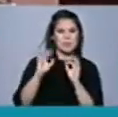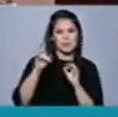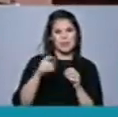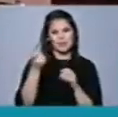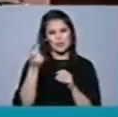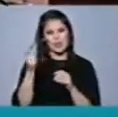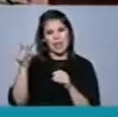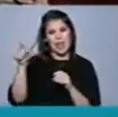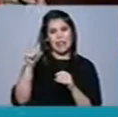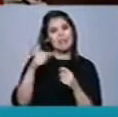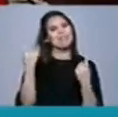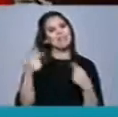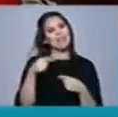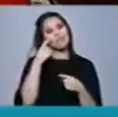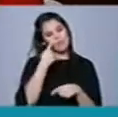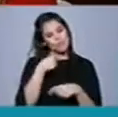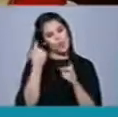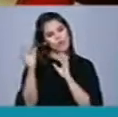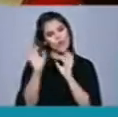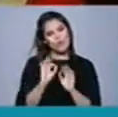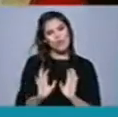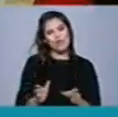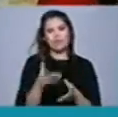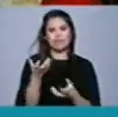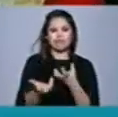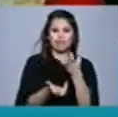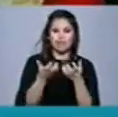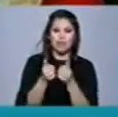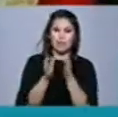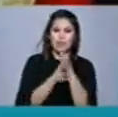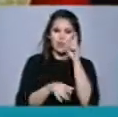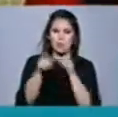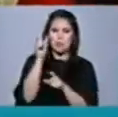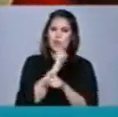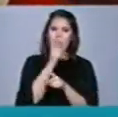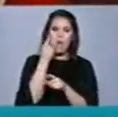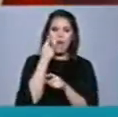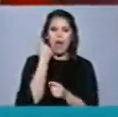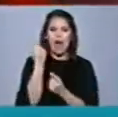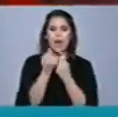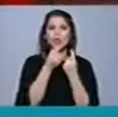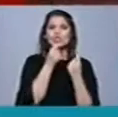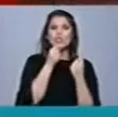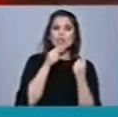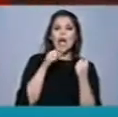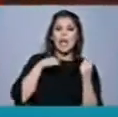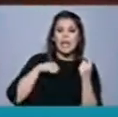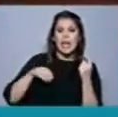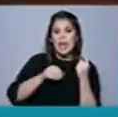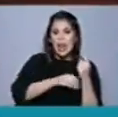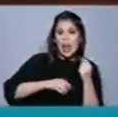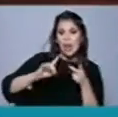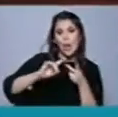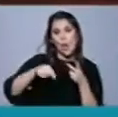massa feita, tenho também já sonhos que já os fritei, já temos sonhos para toda a gente poder provar. E alguns com açúcar e canela e outros com chocolate.